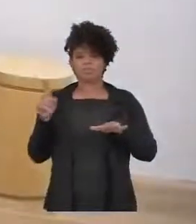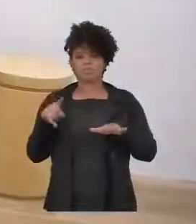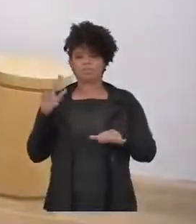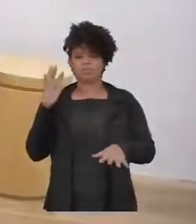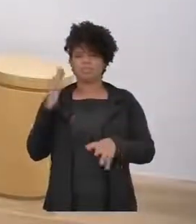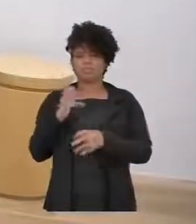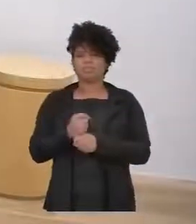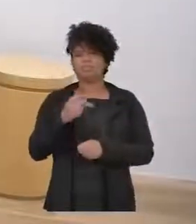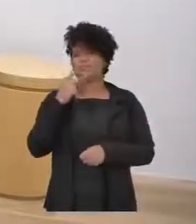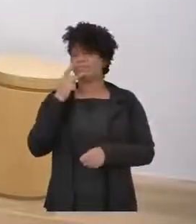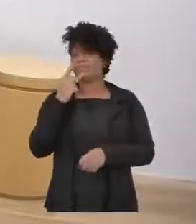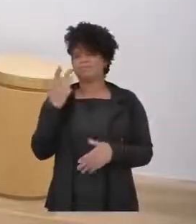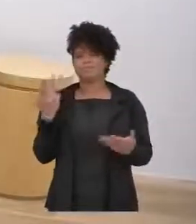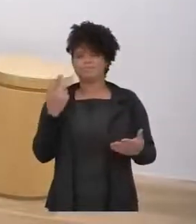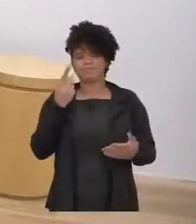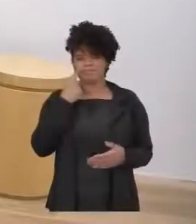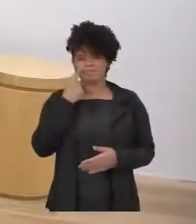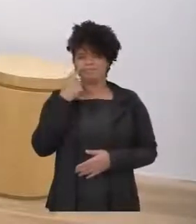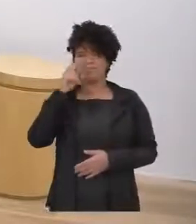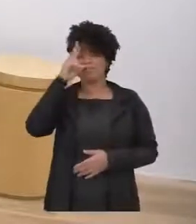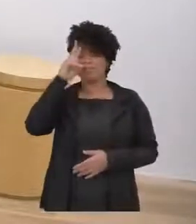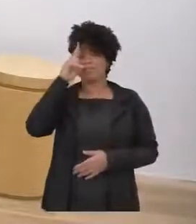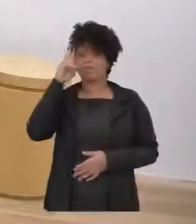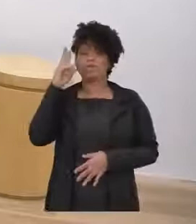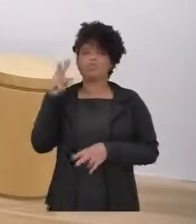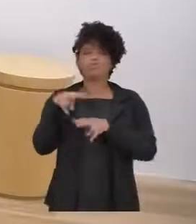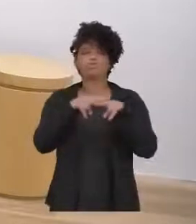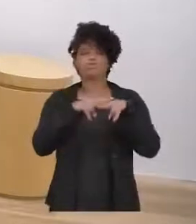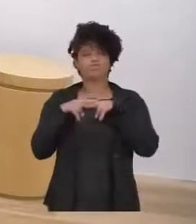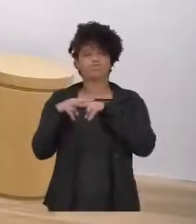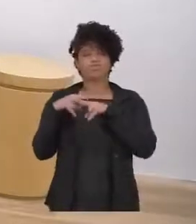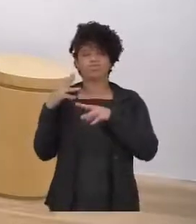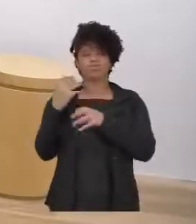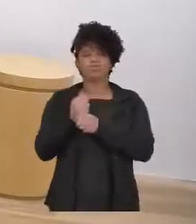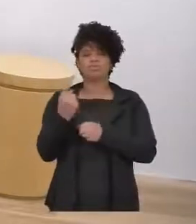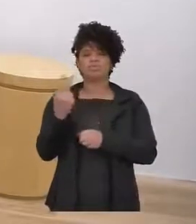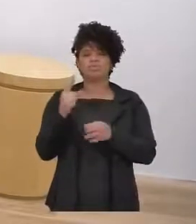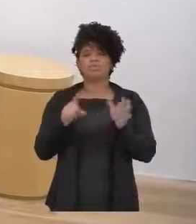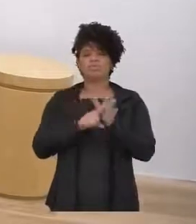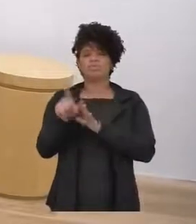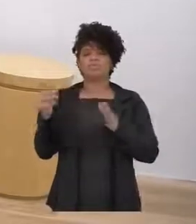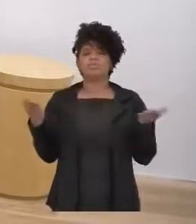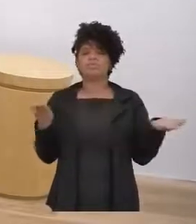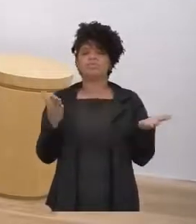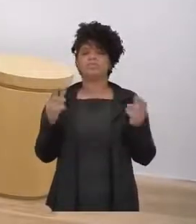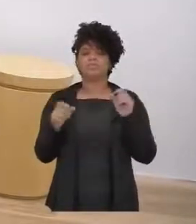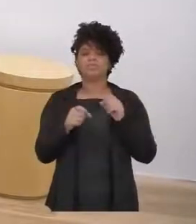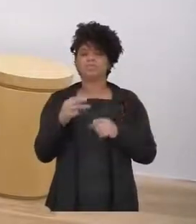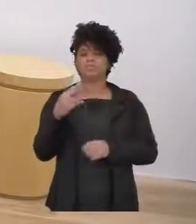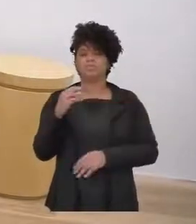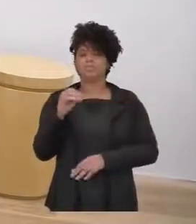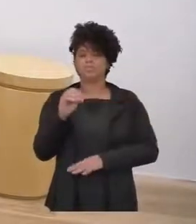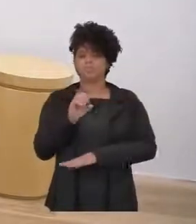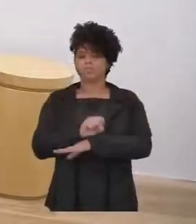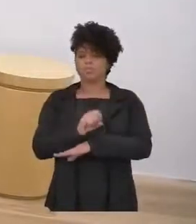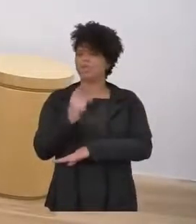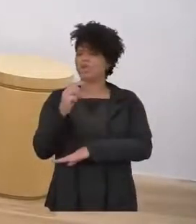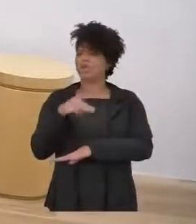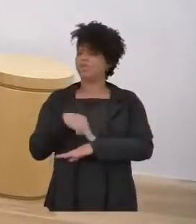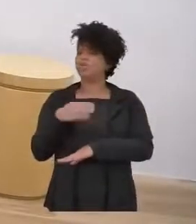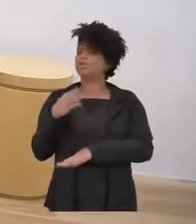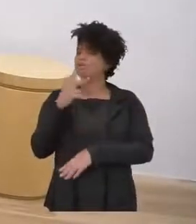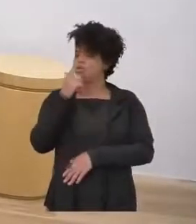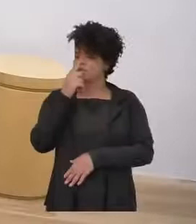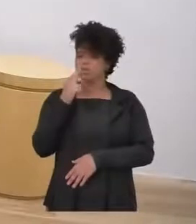de estudos intensivos, semana de retomada. Então vamos começar com a primeira pergunta de hoje. 30 segundos, 1 minuto, professora Tayana, a